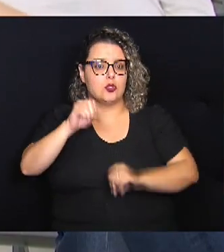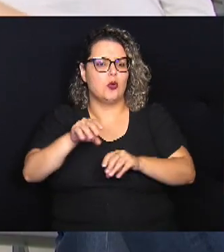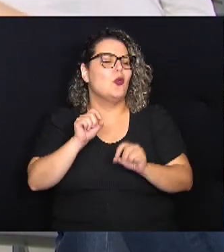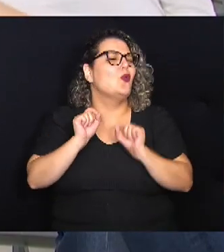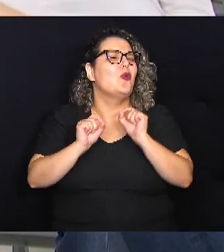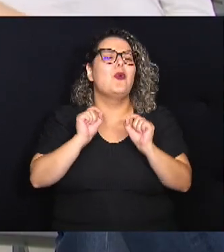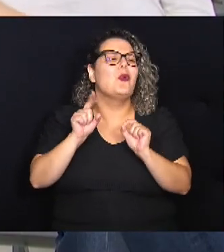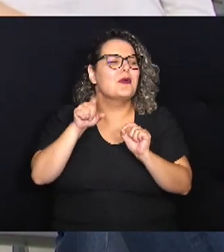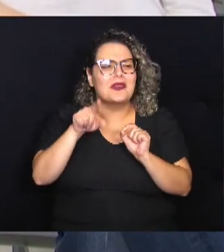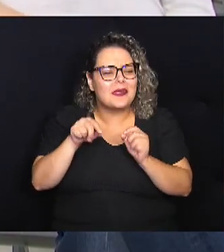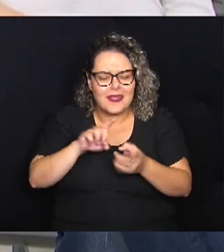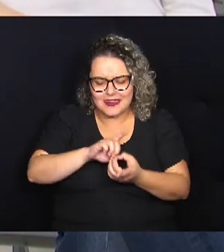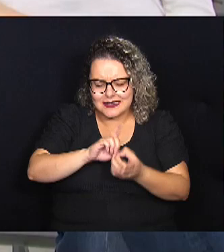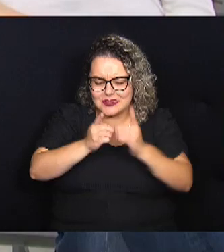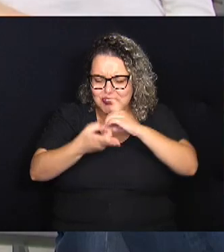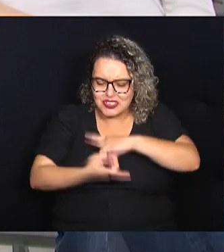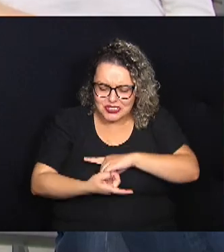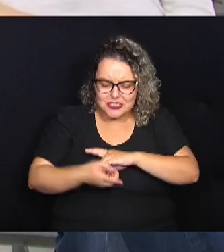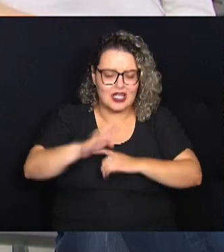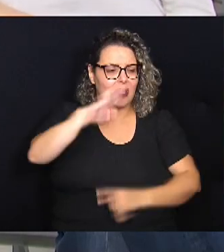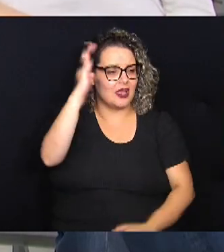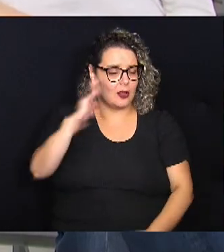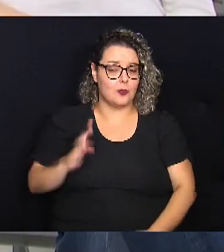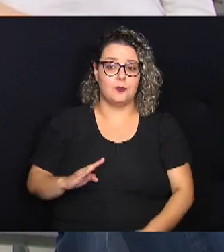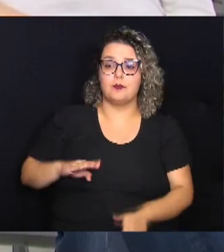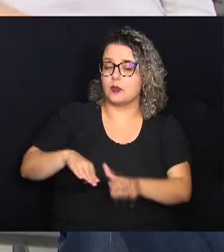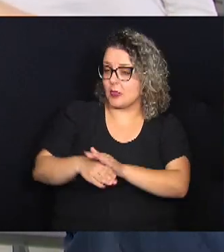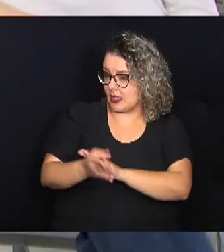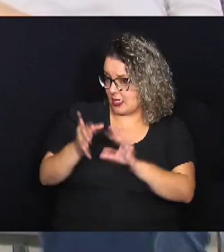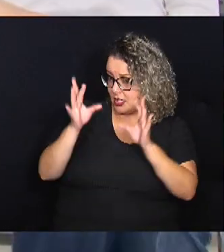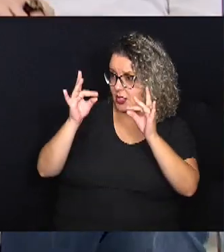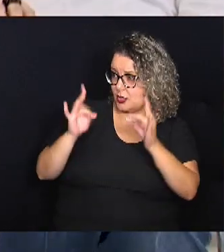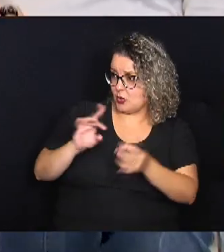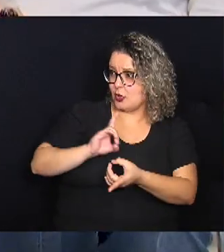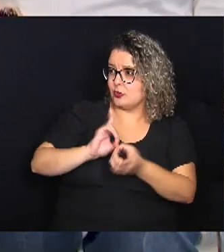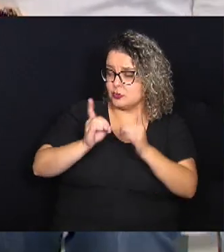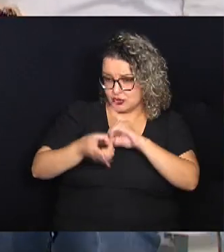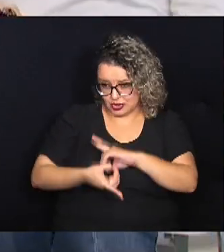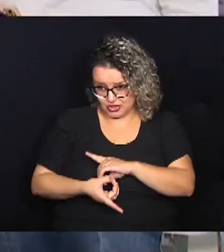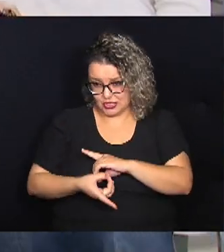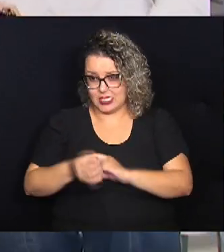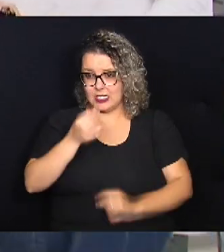dialetos brasileiros? A gente costuma definir como dialeto